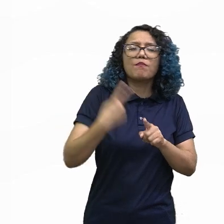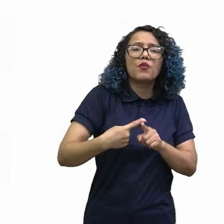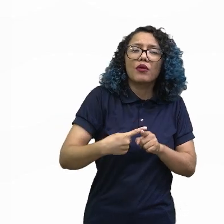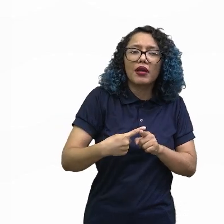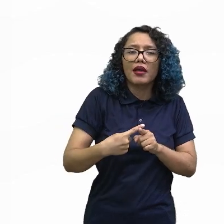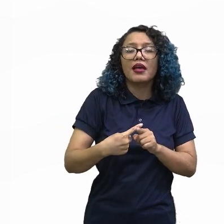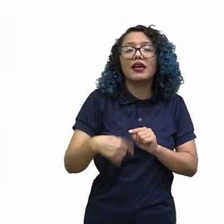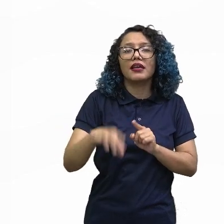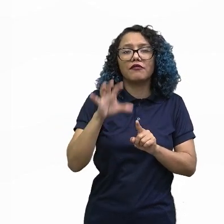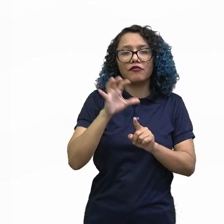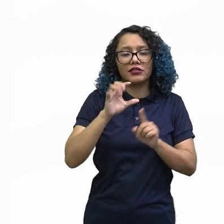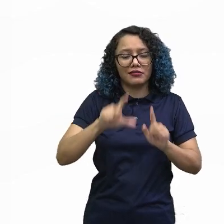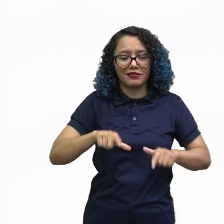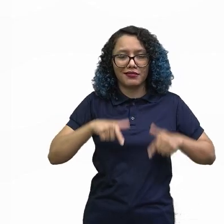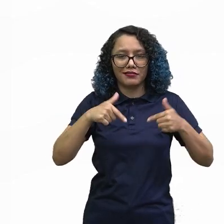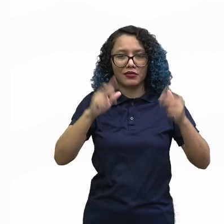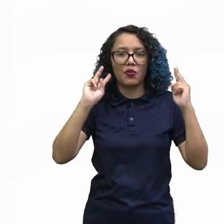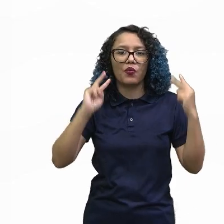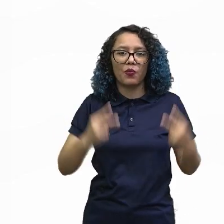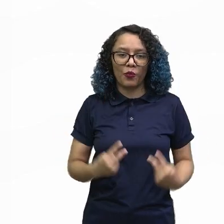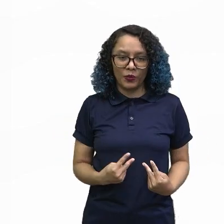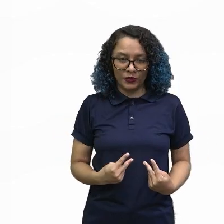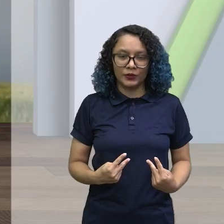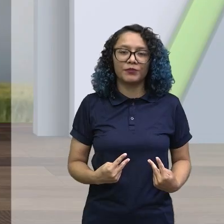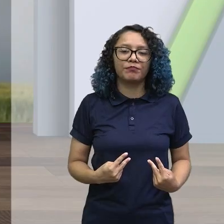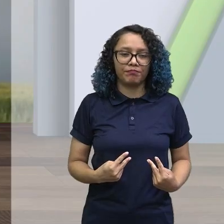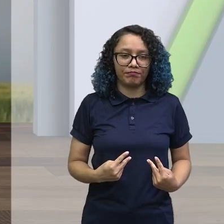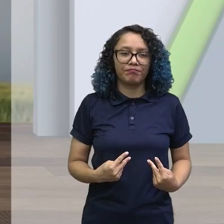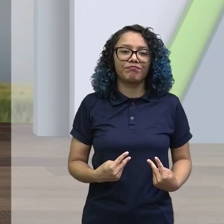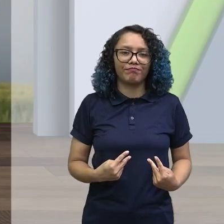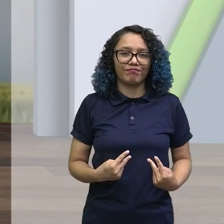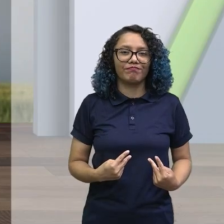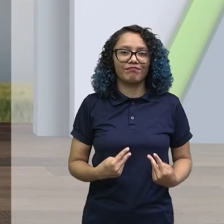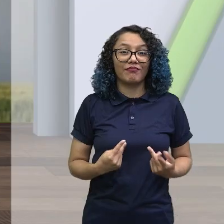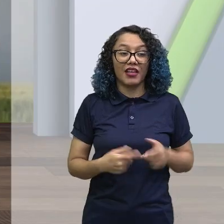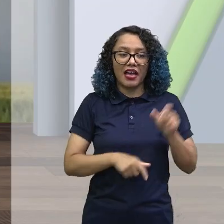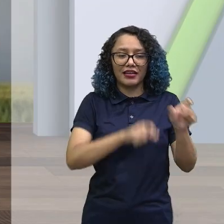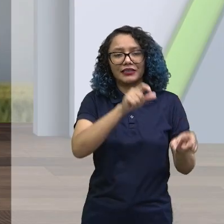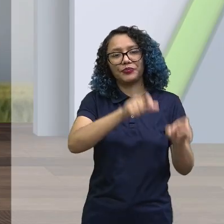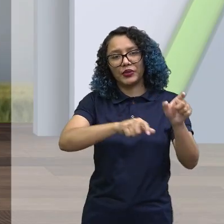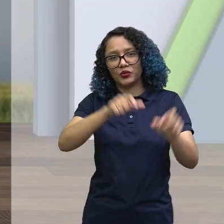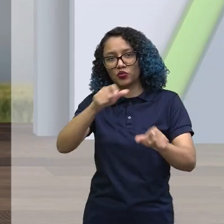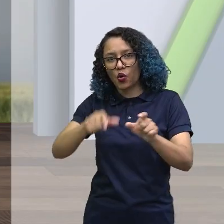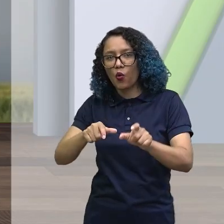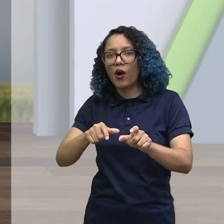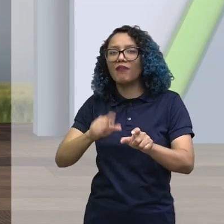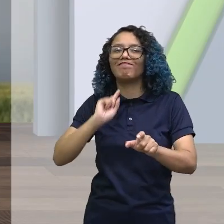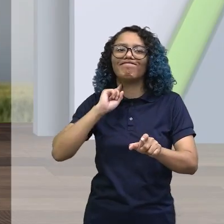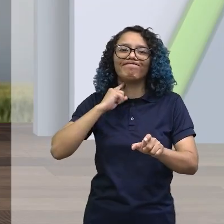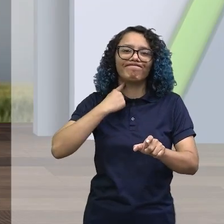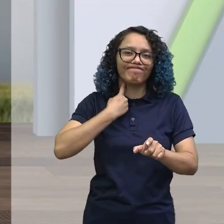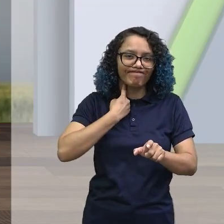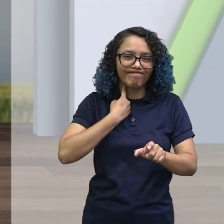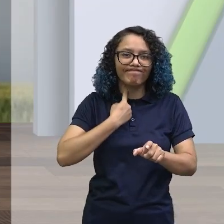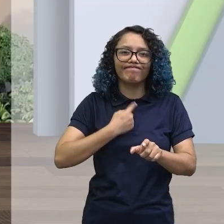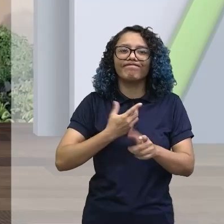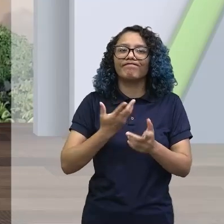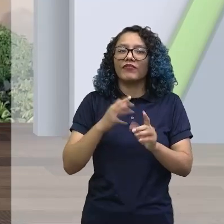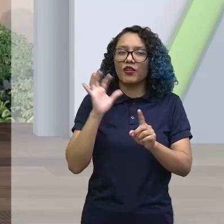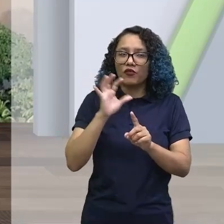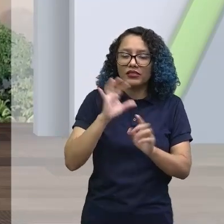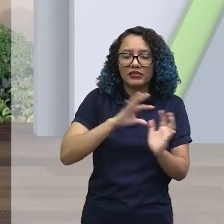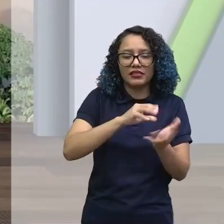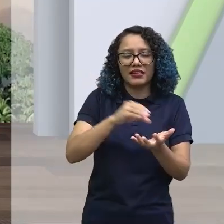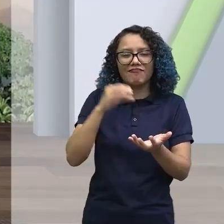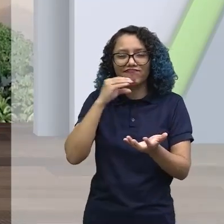ação do homem, tá, pessoal? Olha só, né? É o homem que está poluindo, né? Aumentando o efeito estufa, aumentando